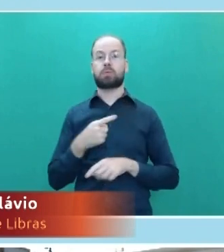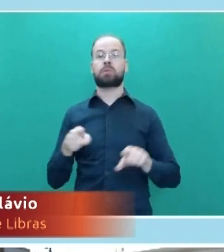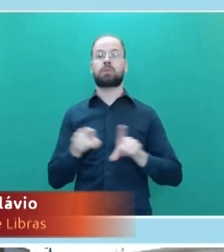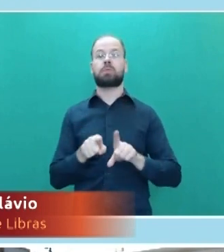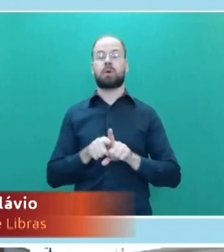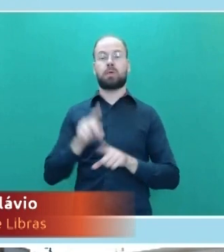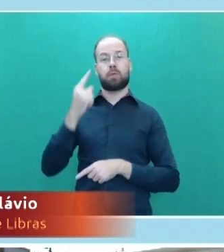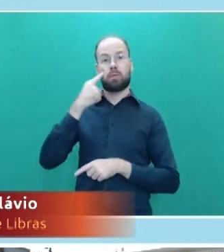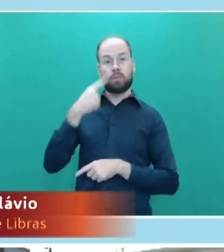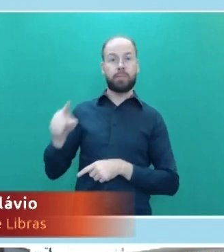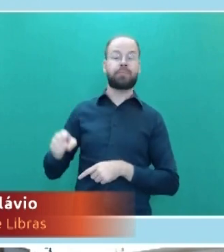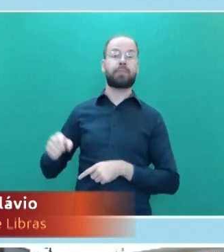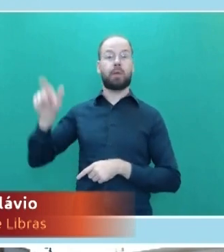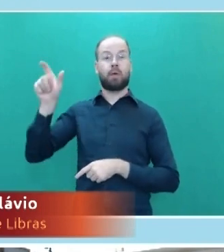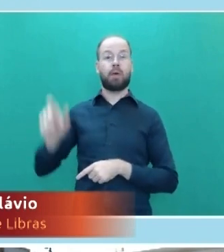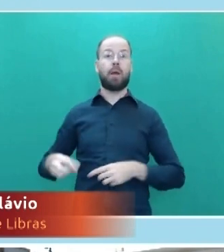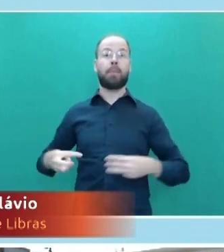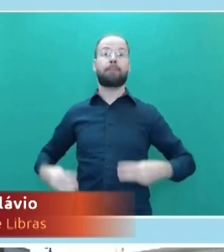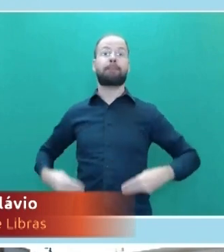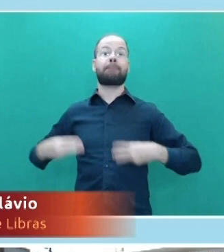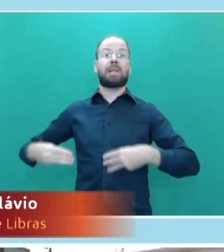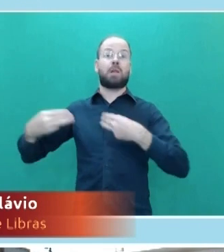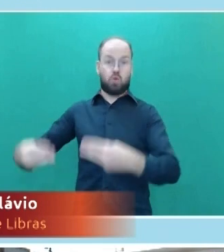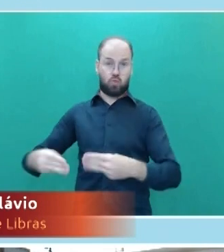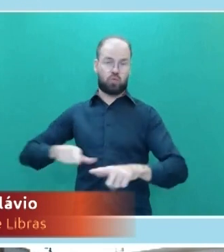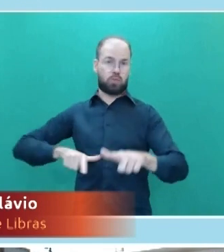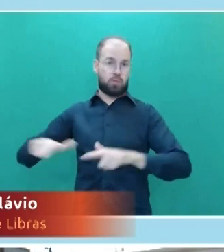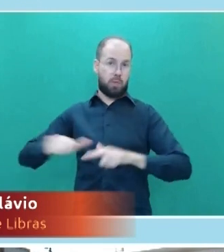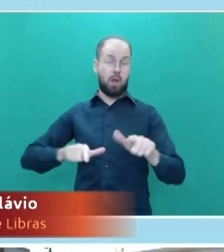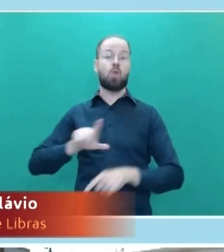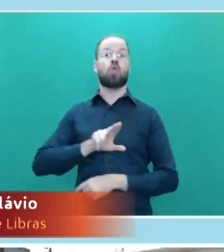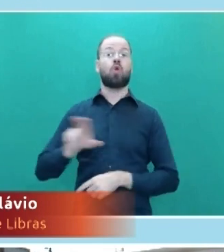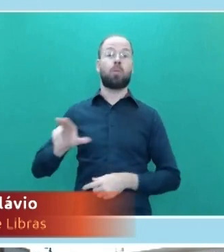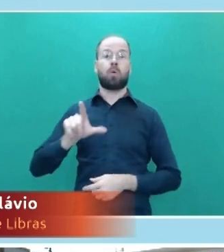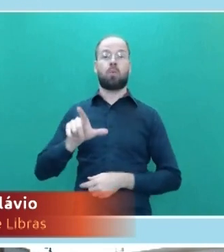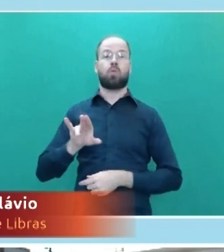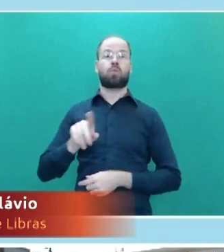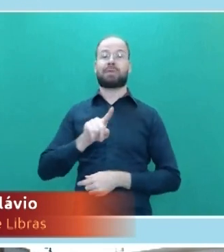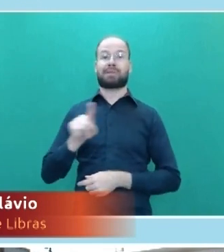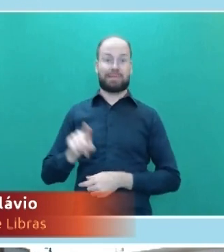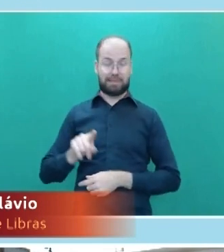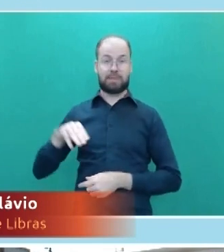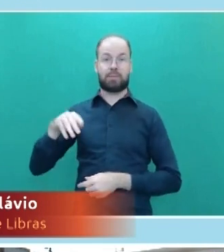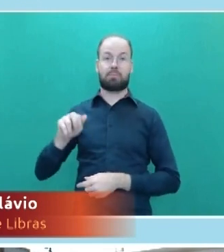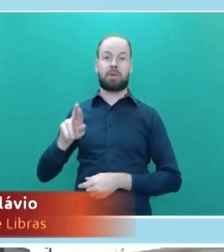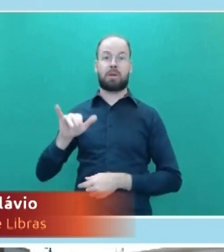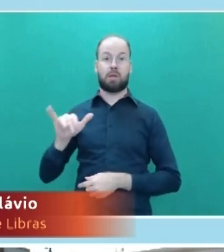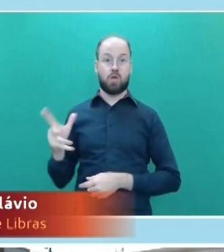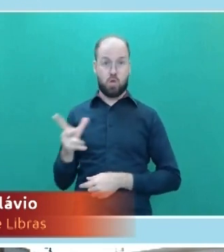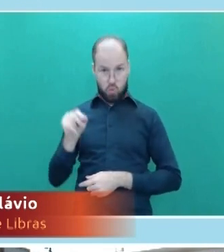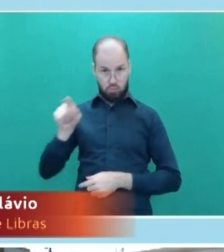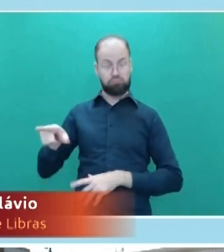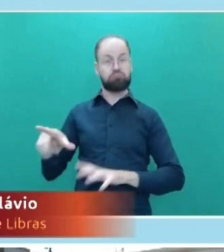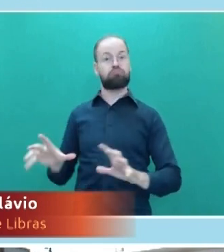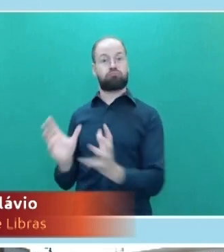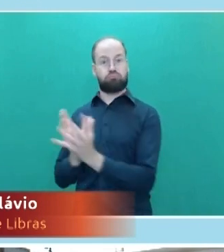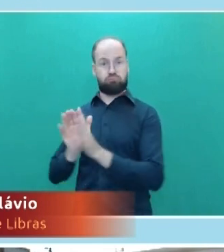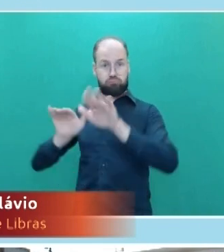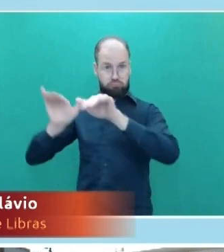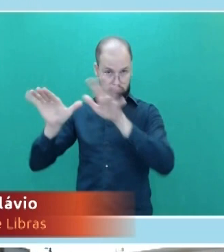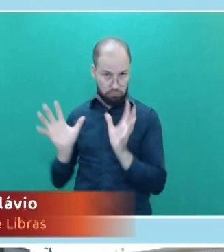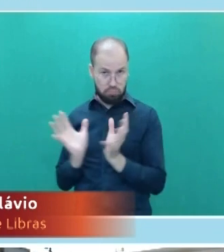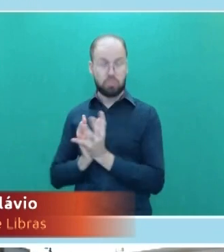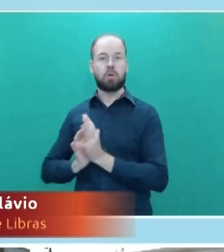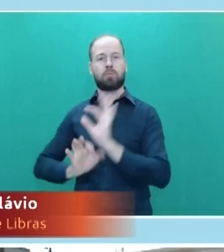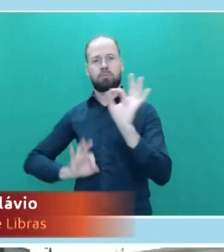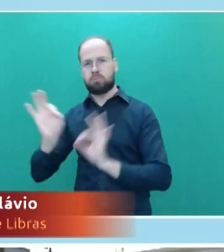do Trabalho, Luiz Marinho, ele já tá organizando um grupo de estudos também, junto com essas medidas que estão